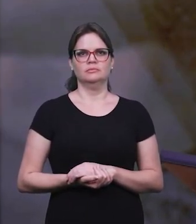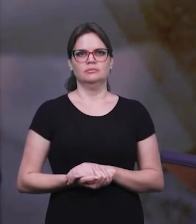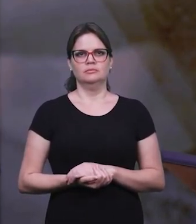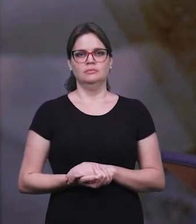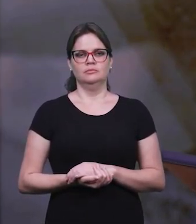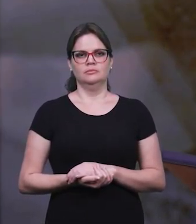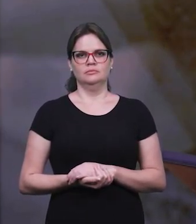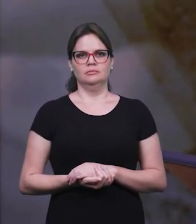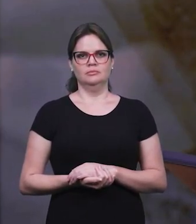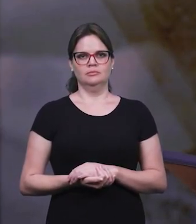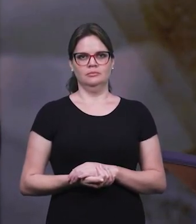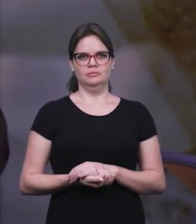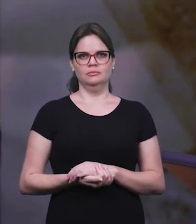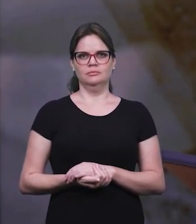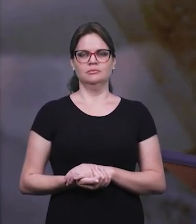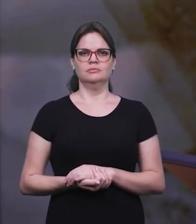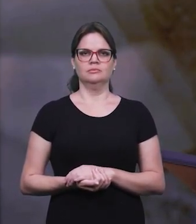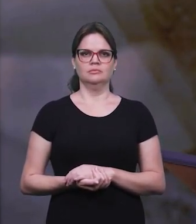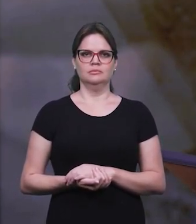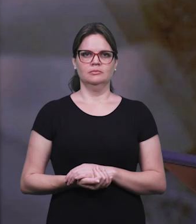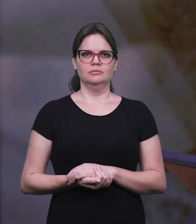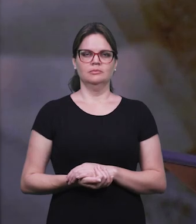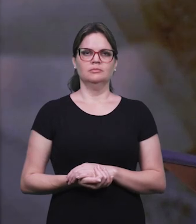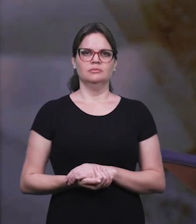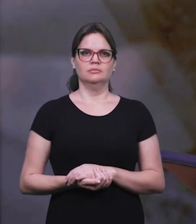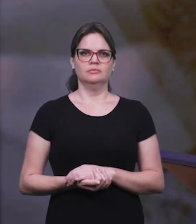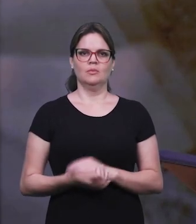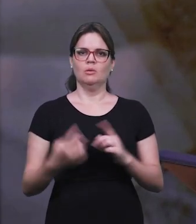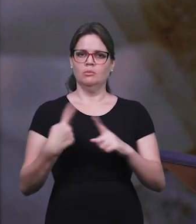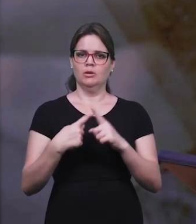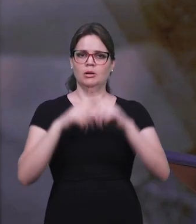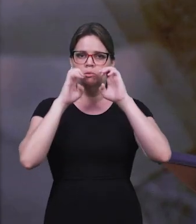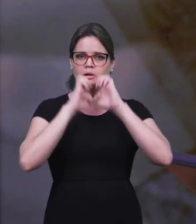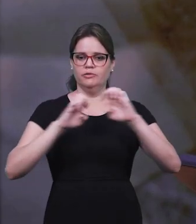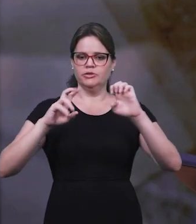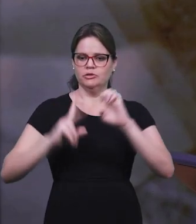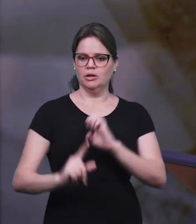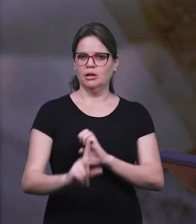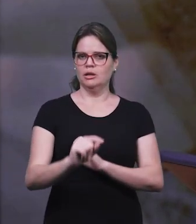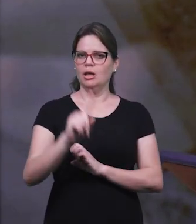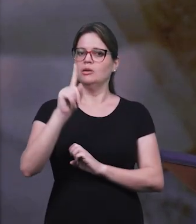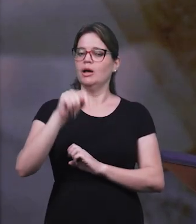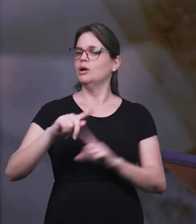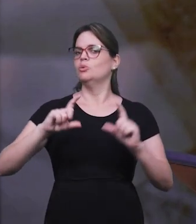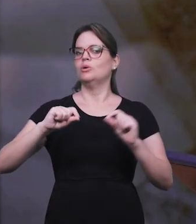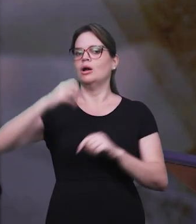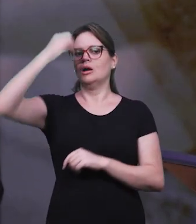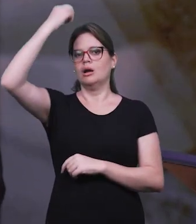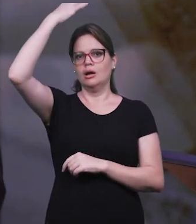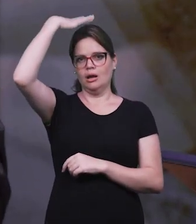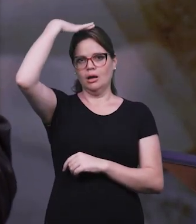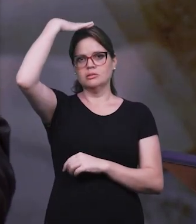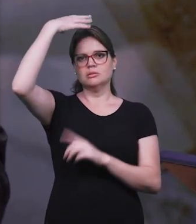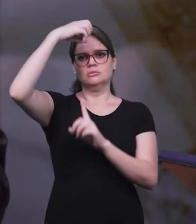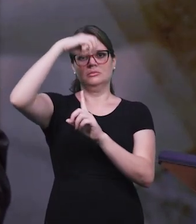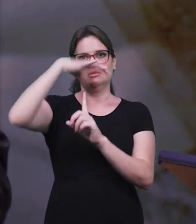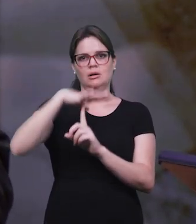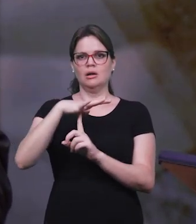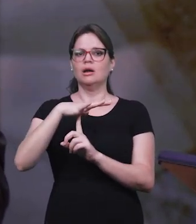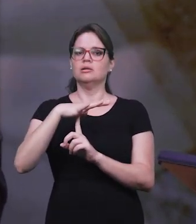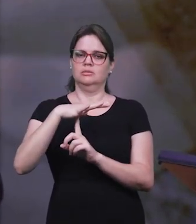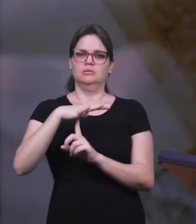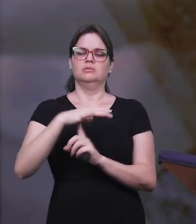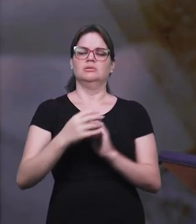A lei é outro evangelho, né? O evangelho é graça, aquilo que o pastor Antônio